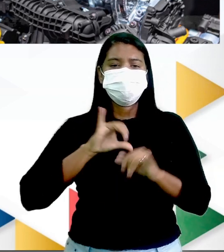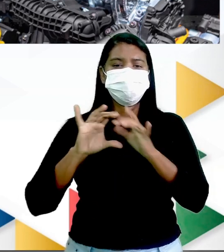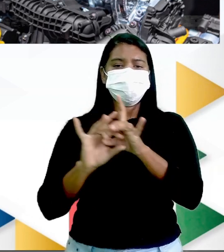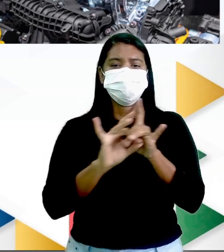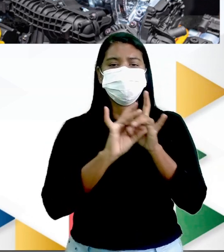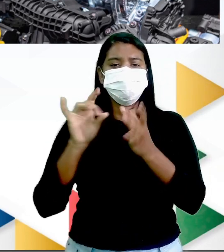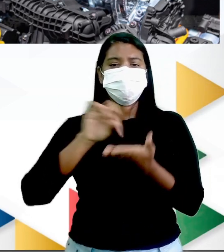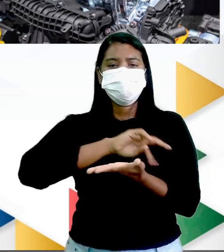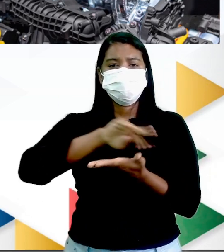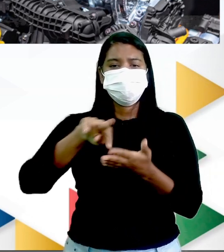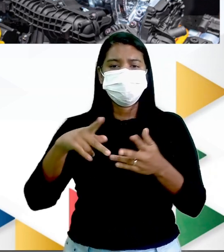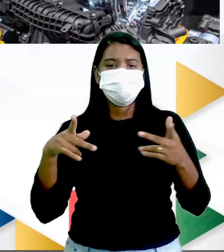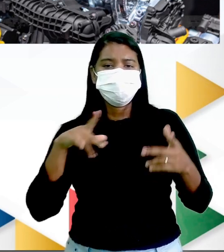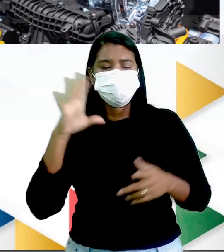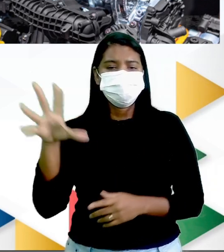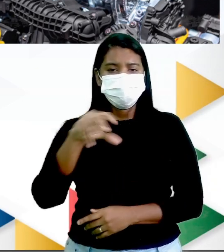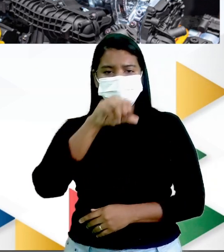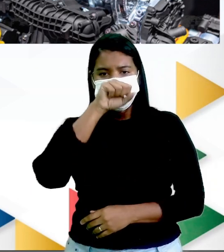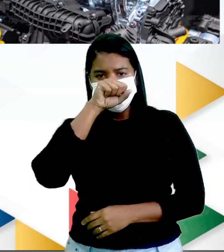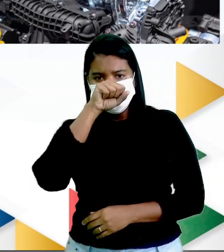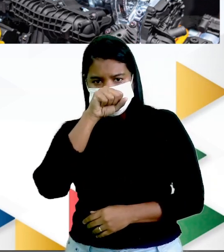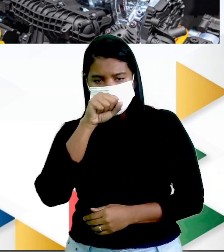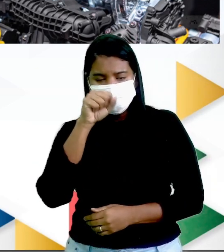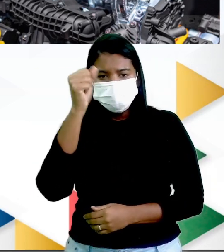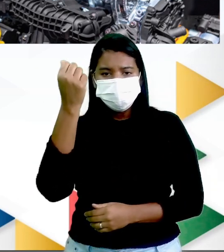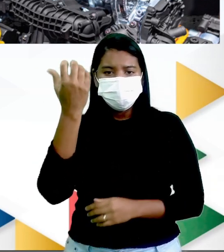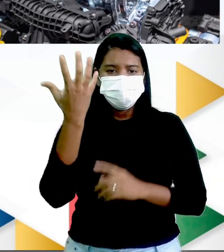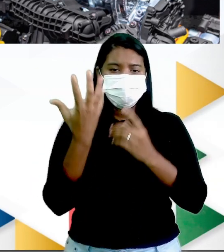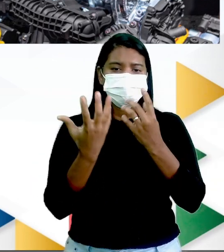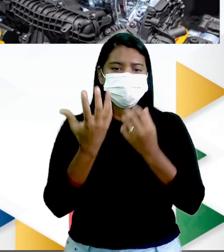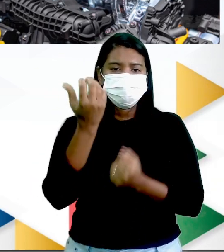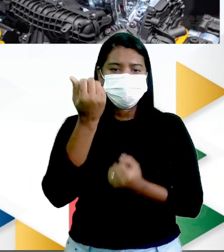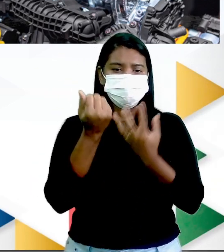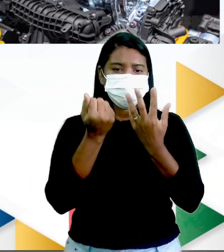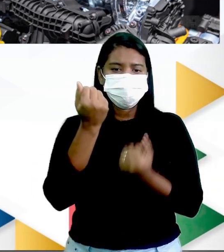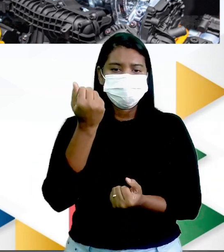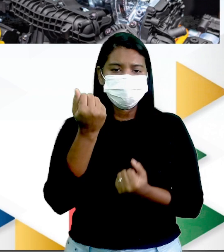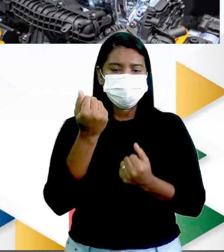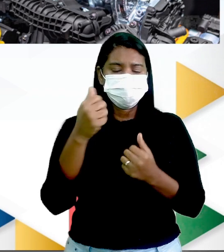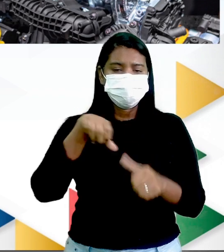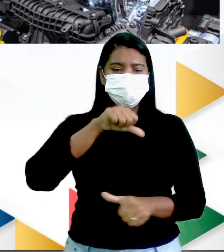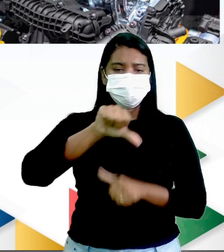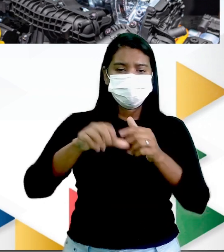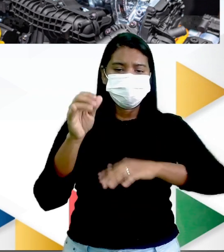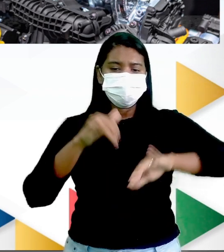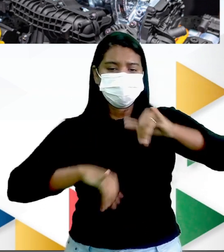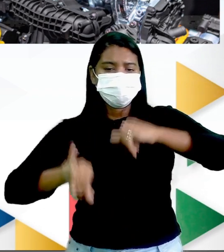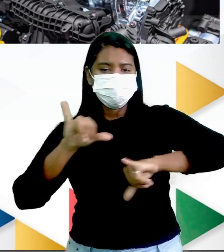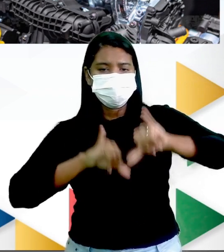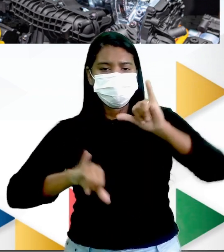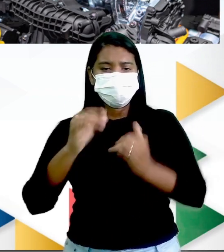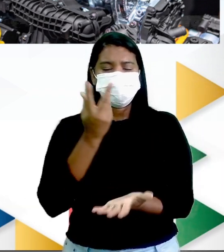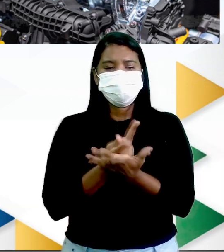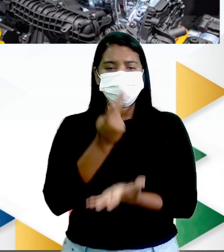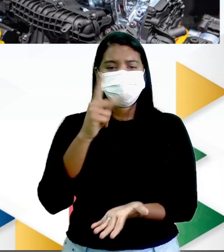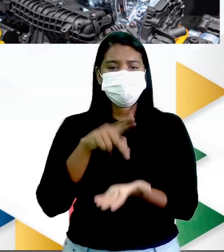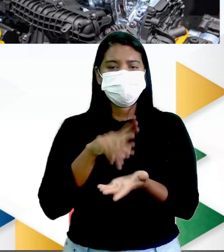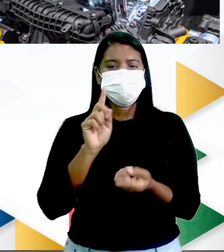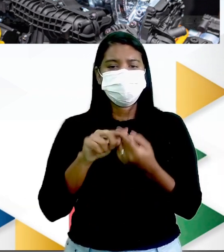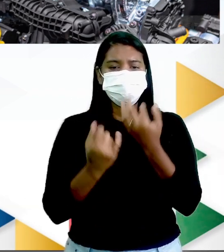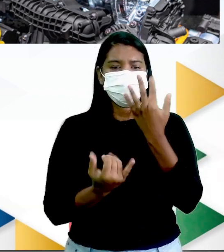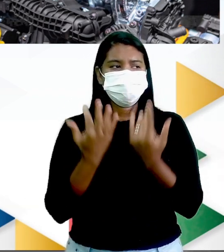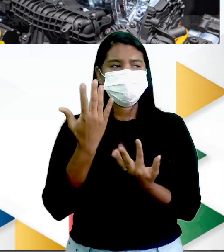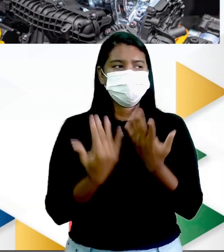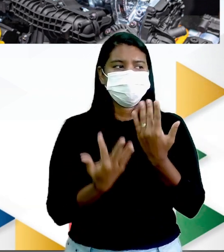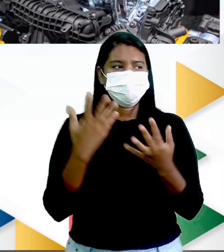vários fatores. O ar, a combustão, o comburente e processos químicos para que ocorra o fogo, né? Vamos